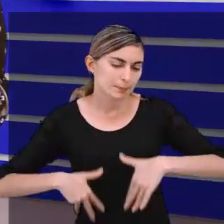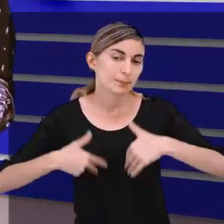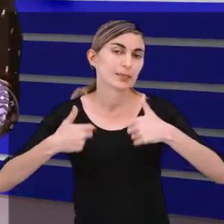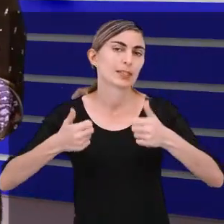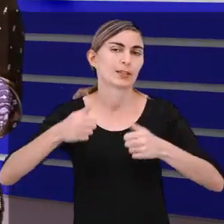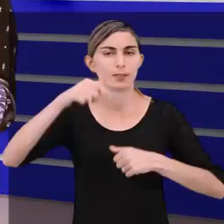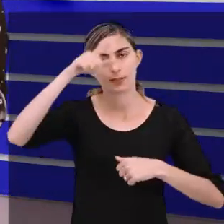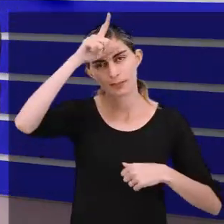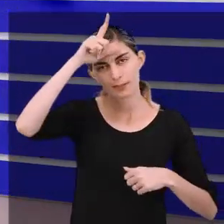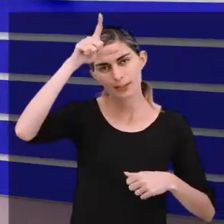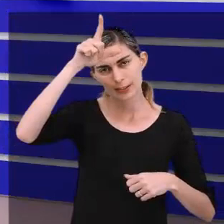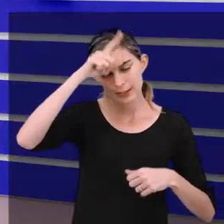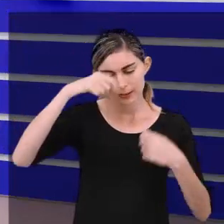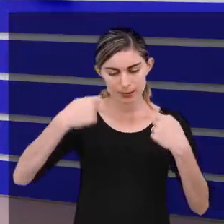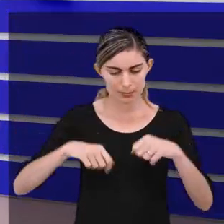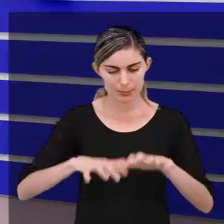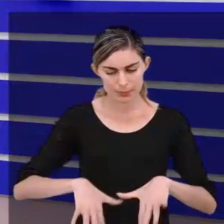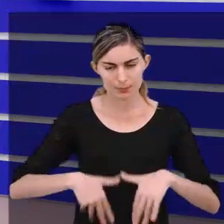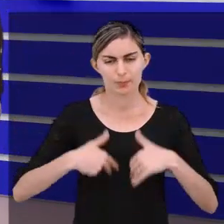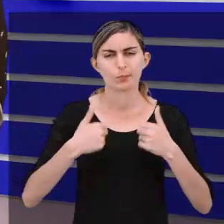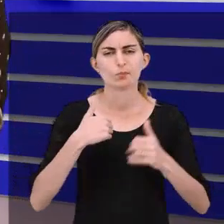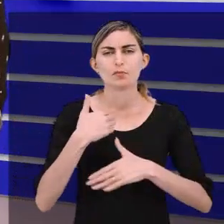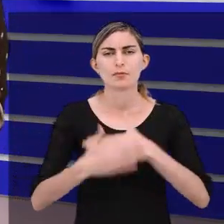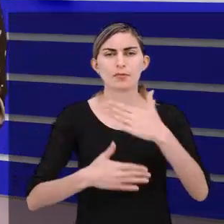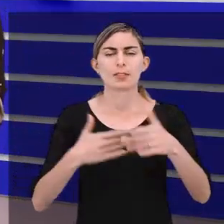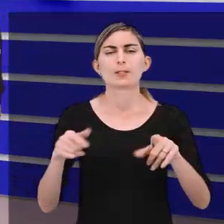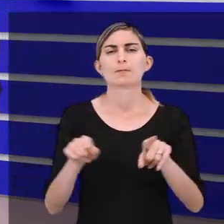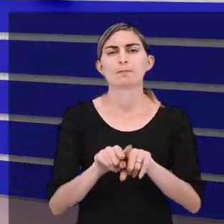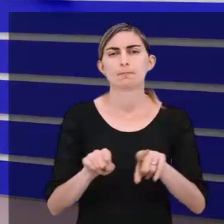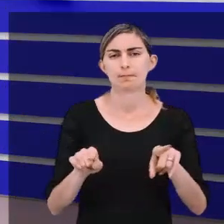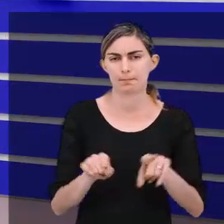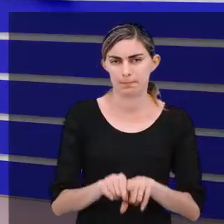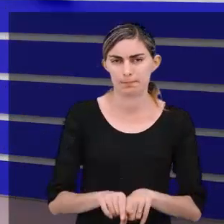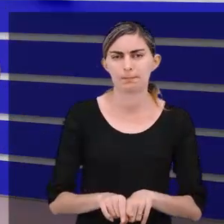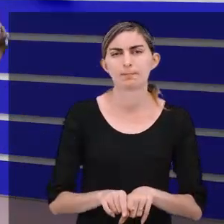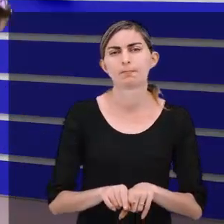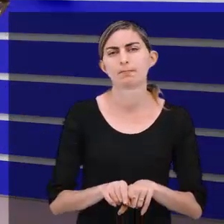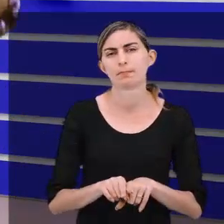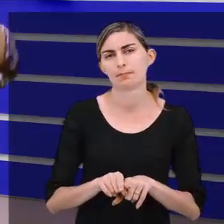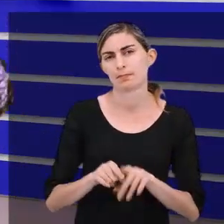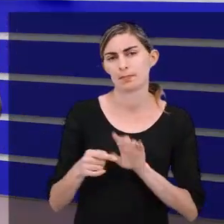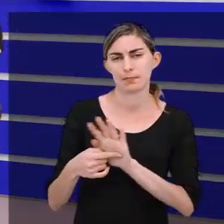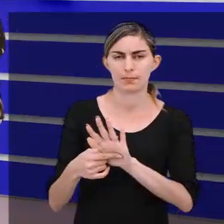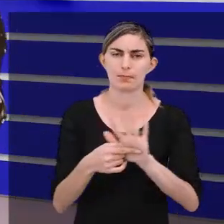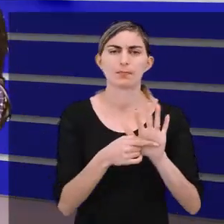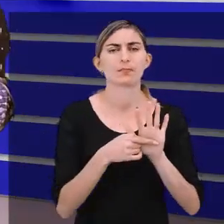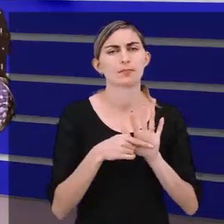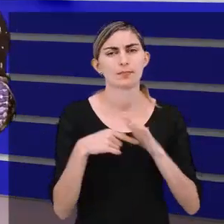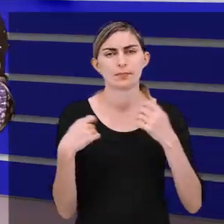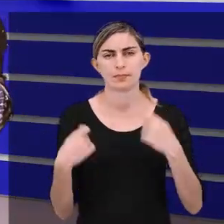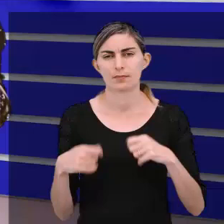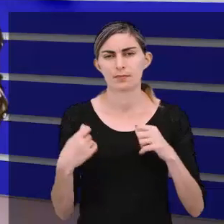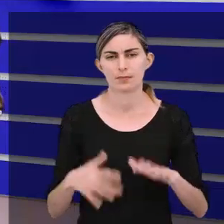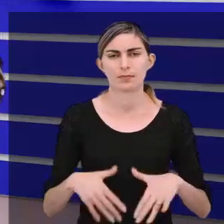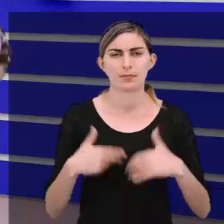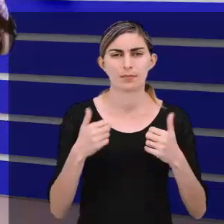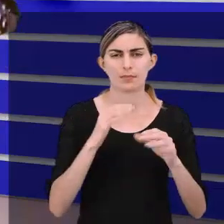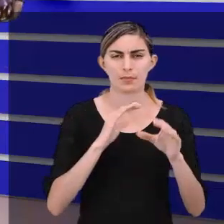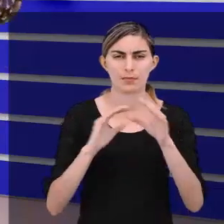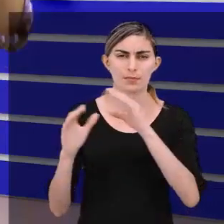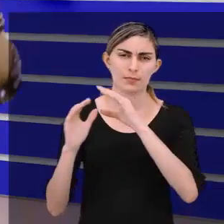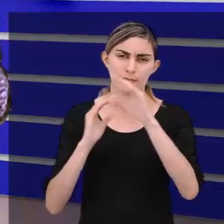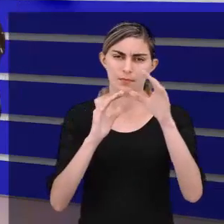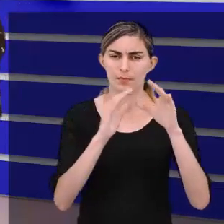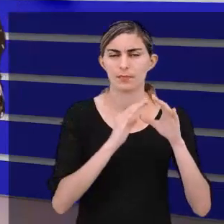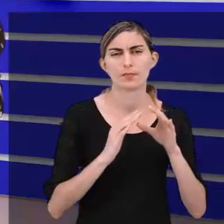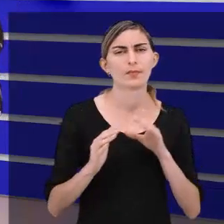Os líderes, né, na avaliação de desempenho, tanto deles quanto dos liderados, apontavam a necessidade de uma melhor comunicação,